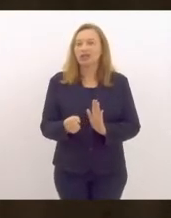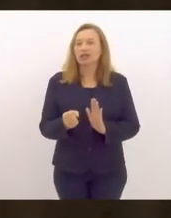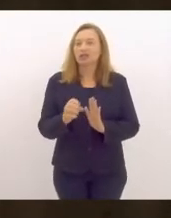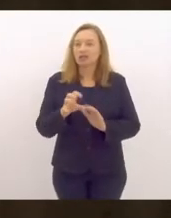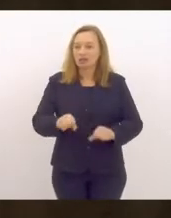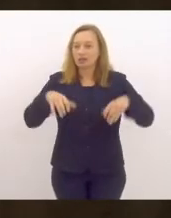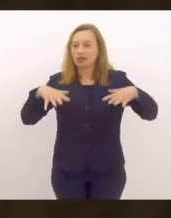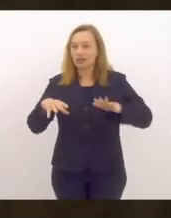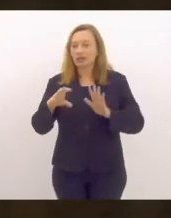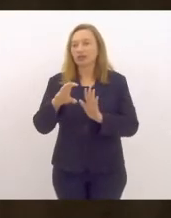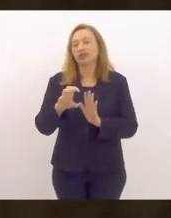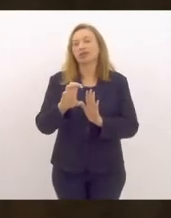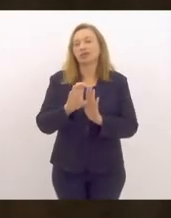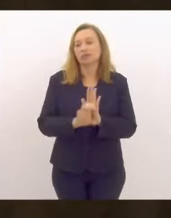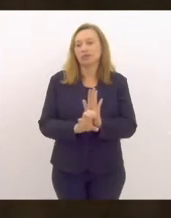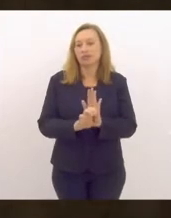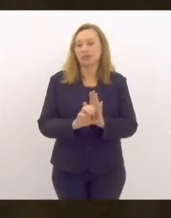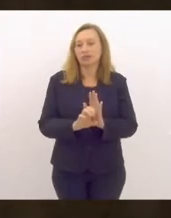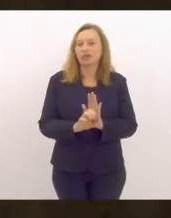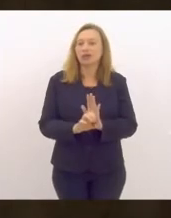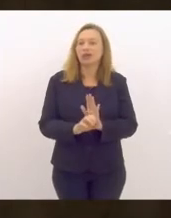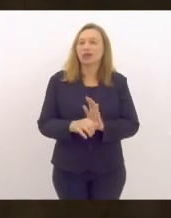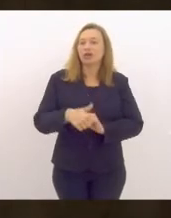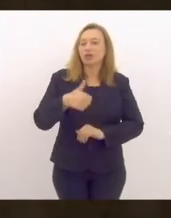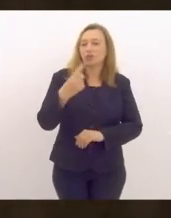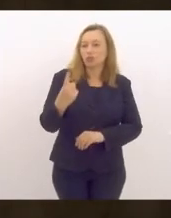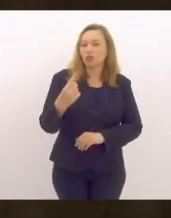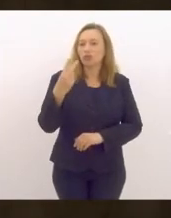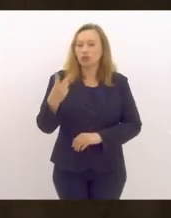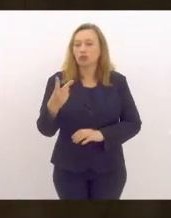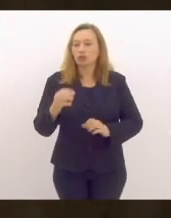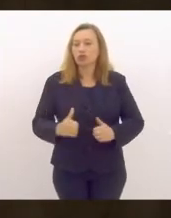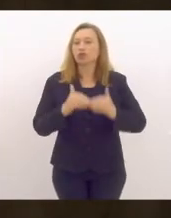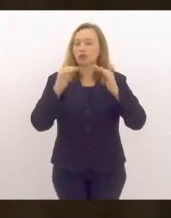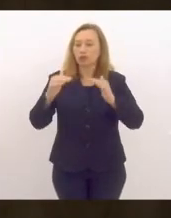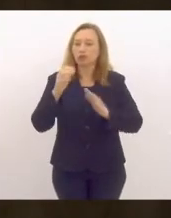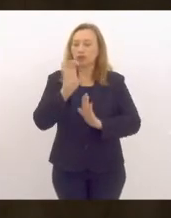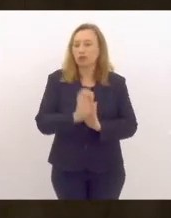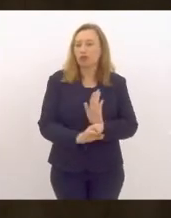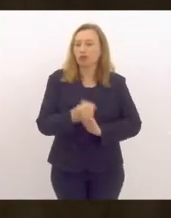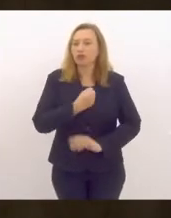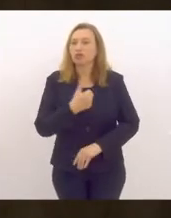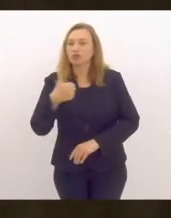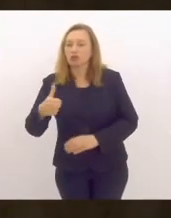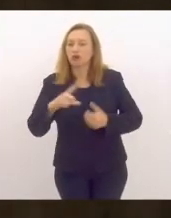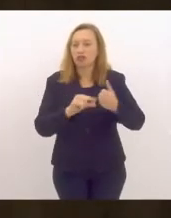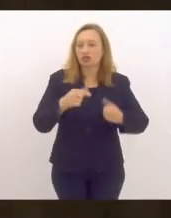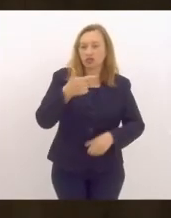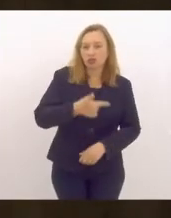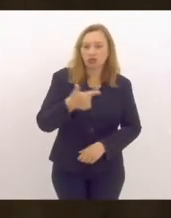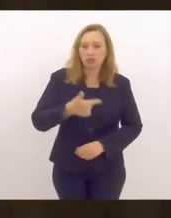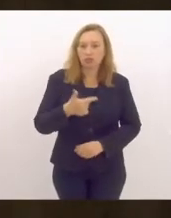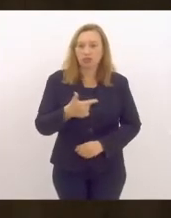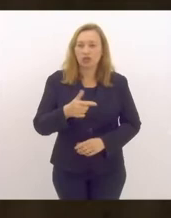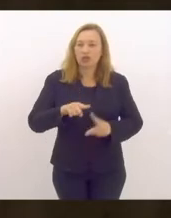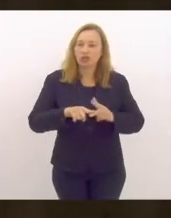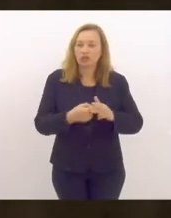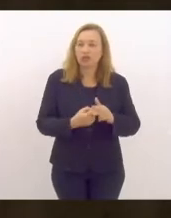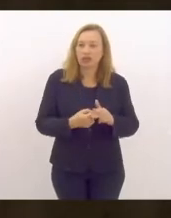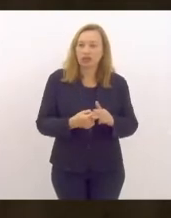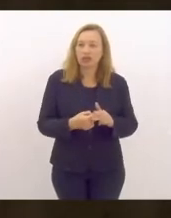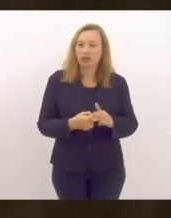emendas números 1 e 2. Subemenda à emenda número 1, artigo 2º.